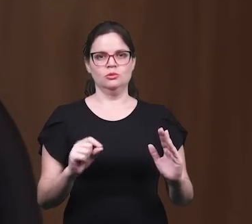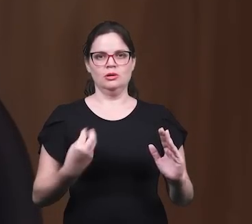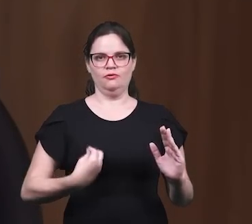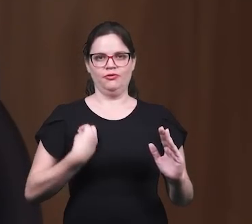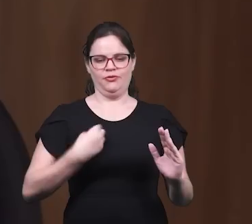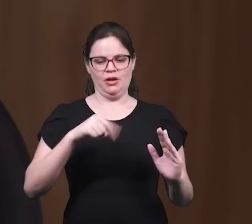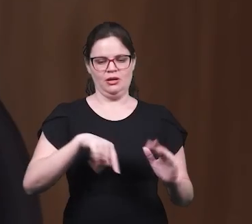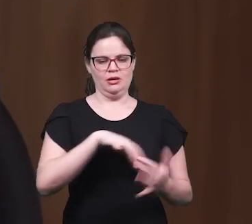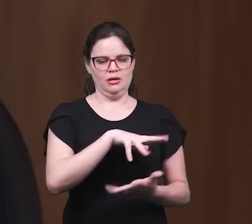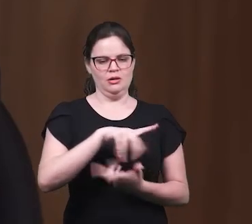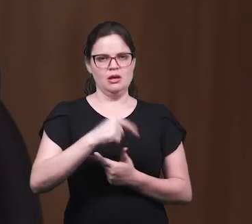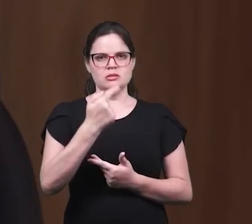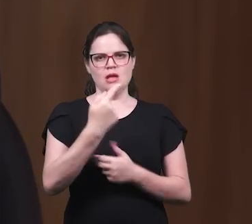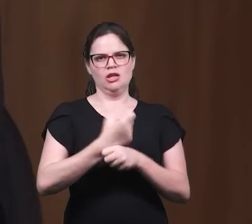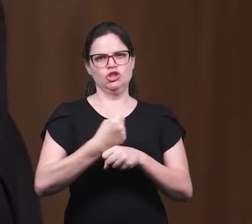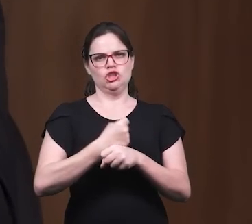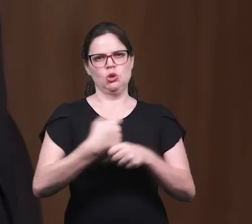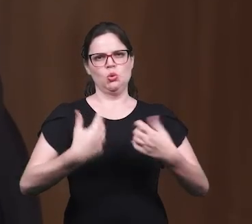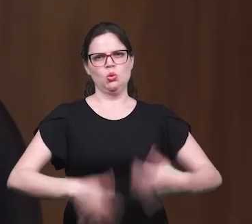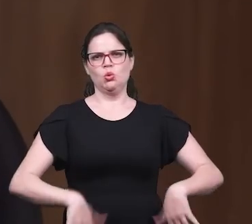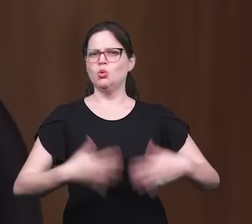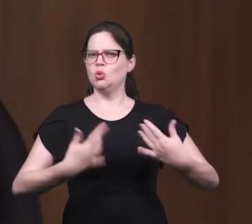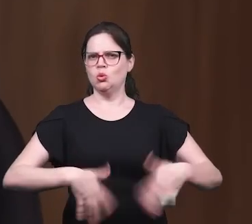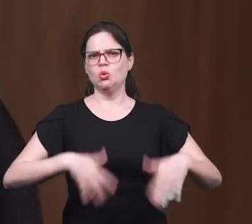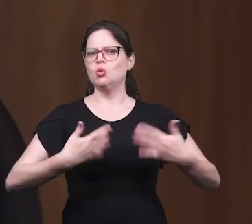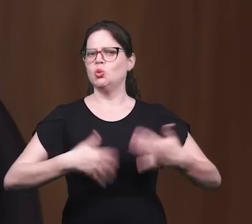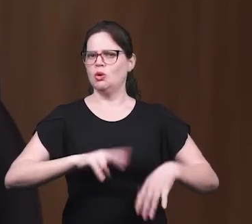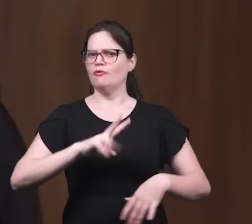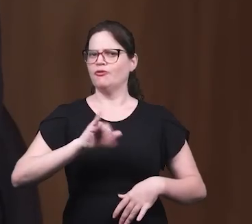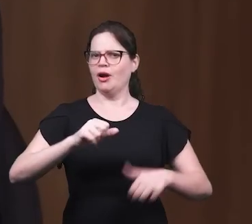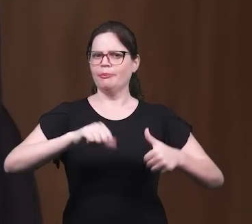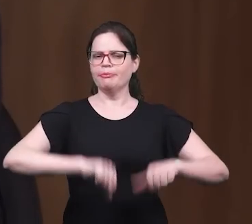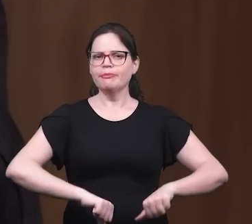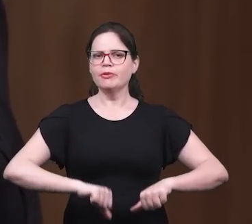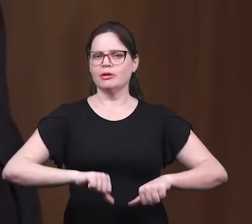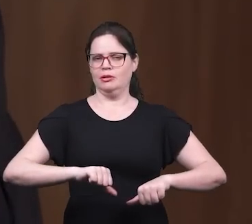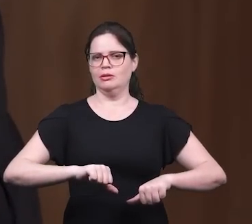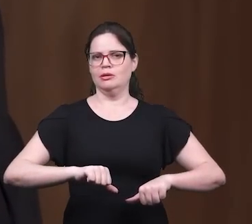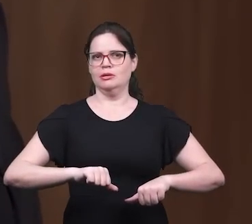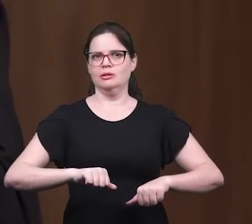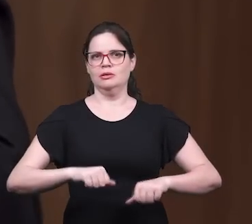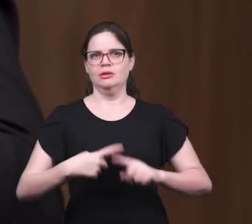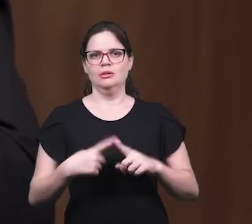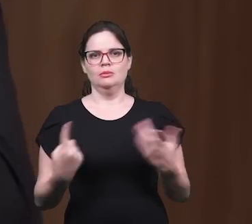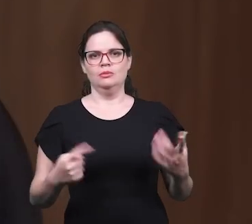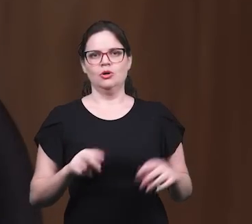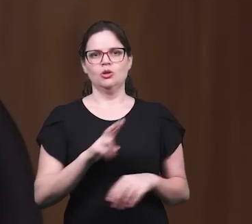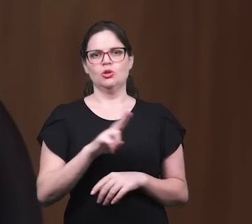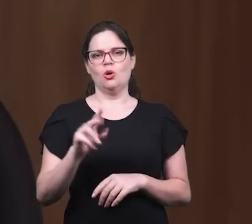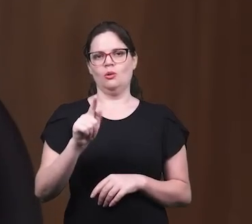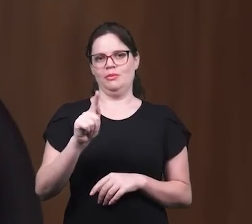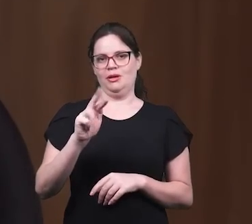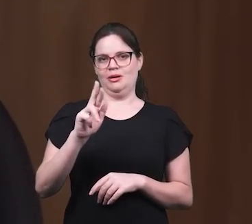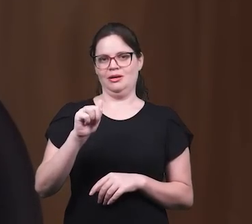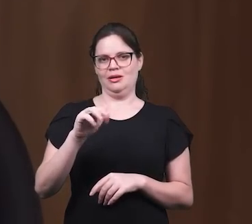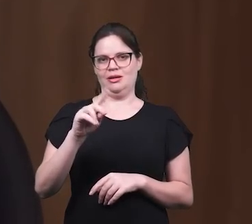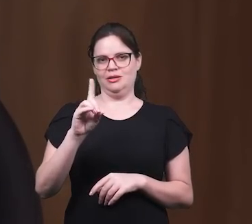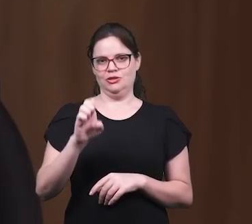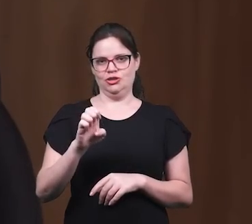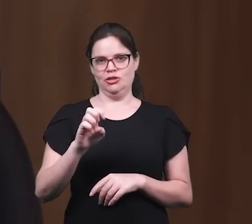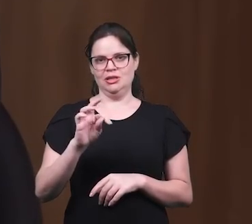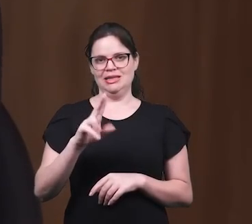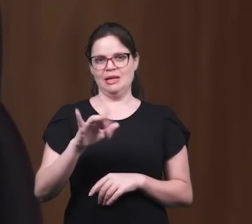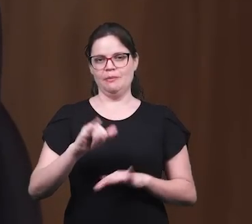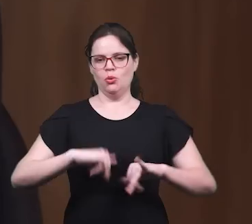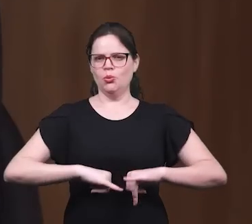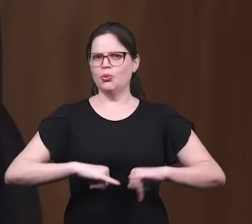mundo vai viver e que vai passar de fato, né, pelo que se convenciona chamar de grande tribulação.